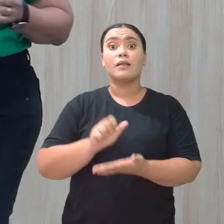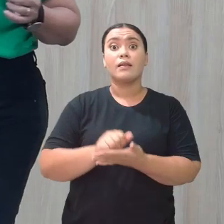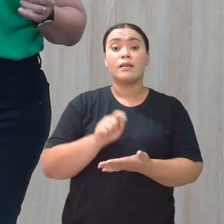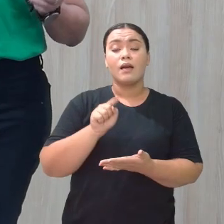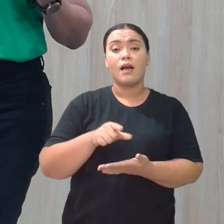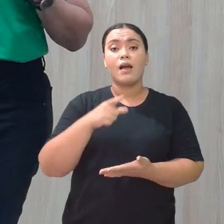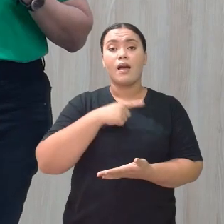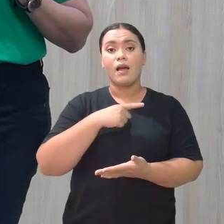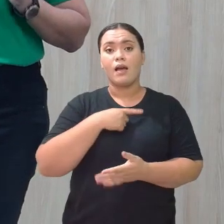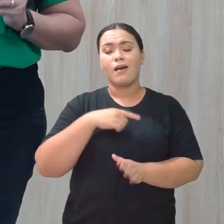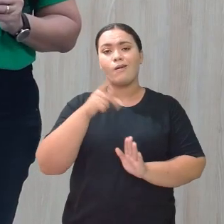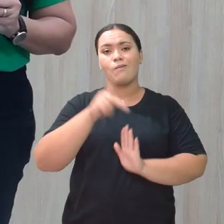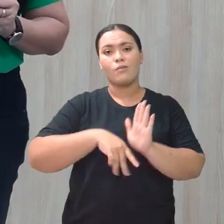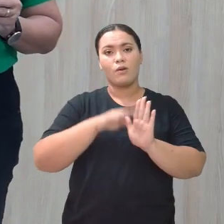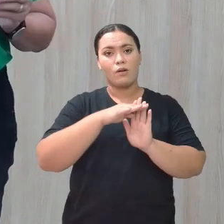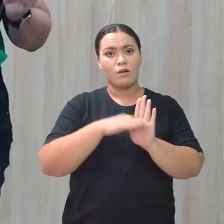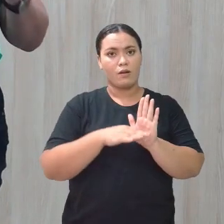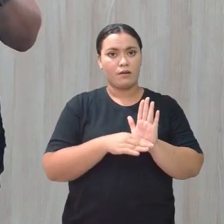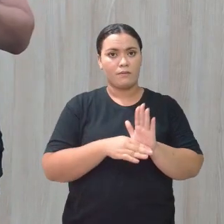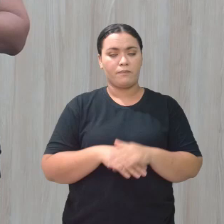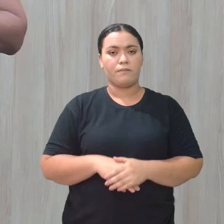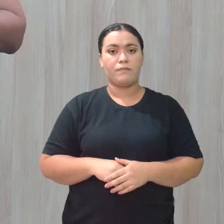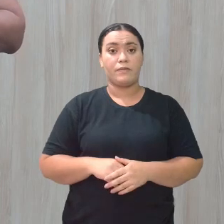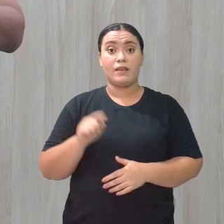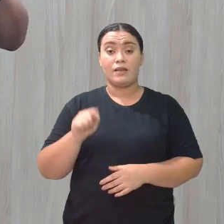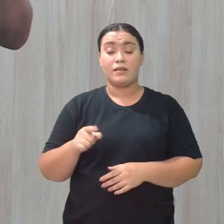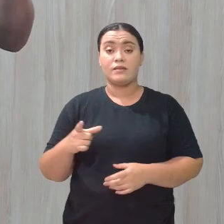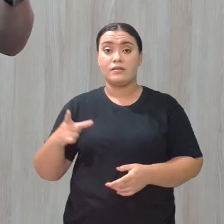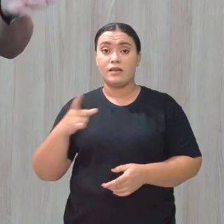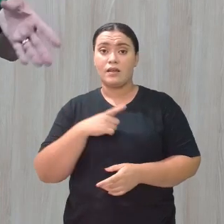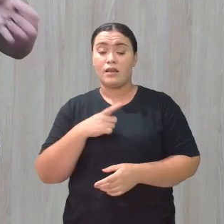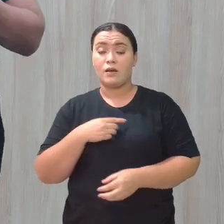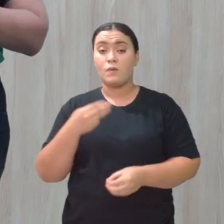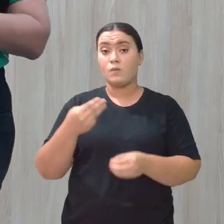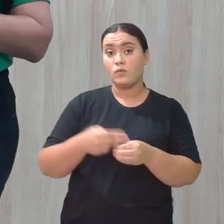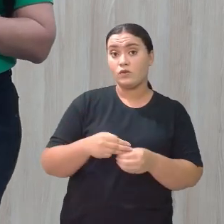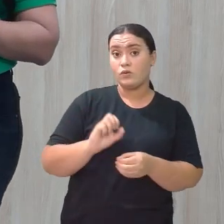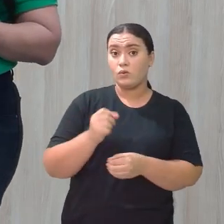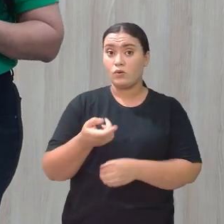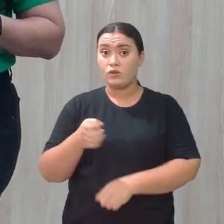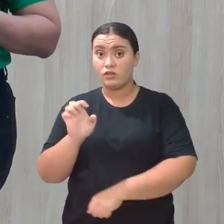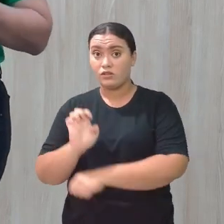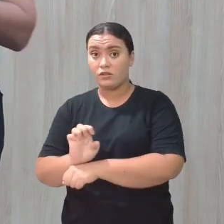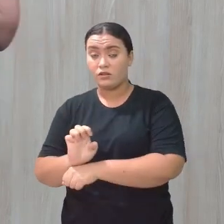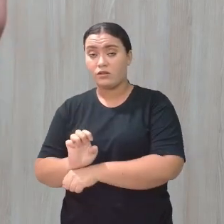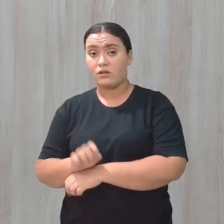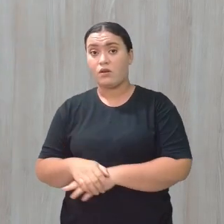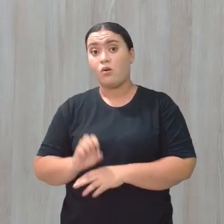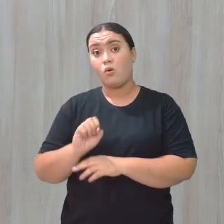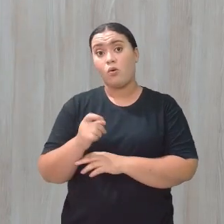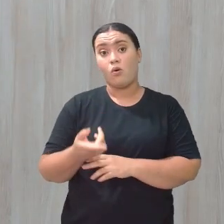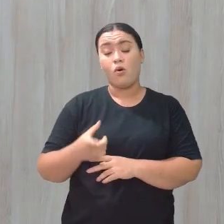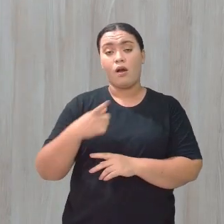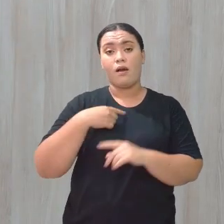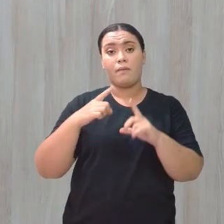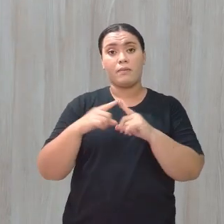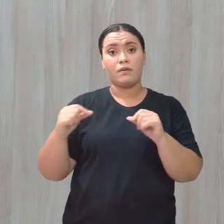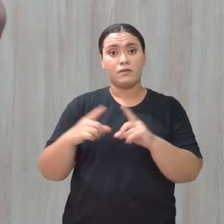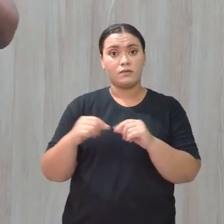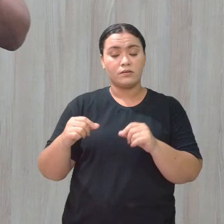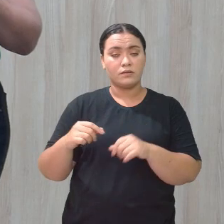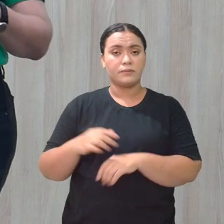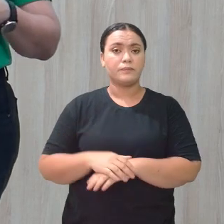Então, essas ações dos entes federados, seja o município, estado ou Distrito Federal,